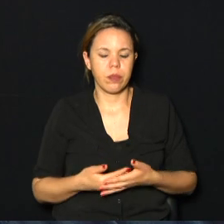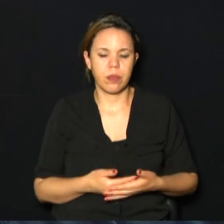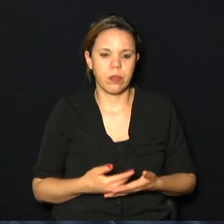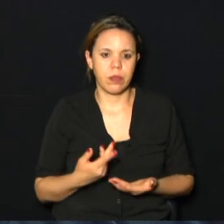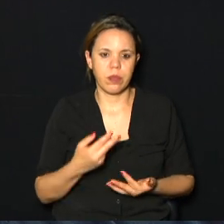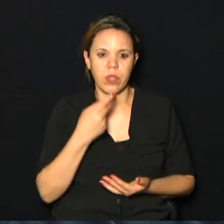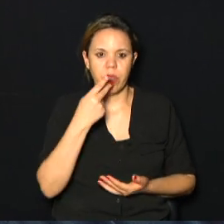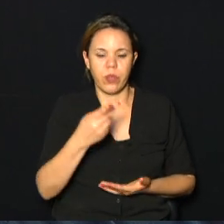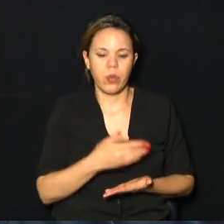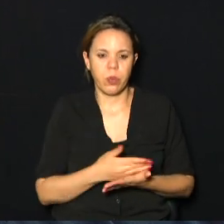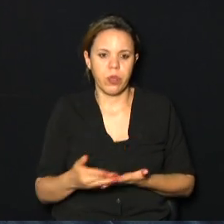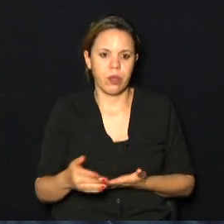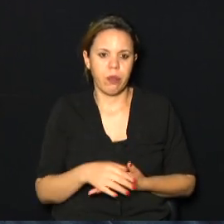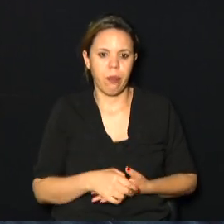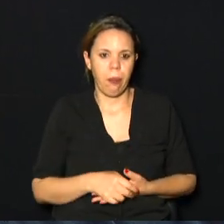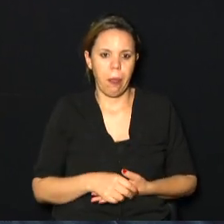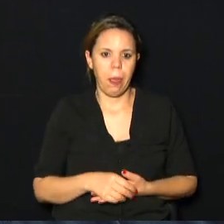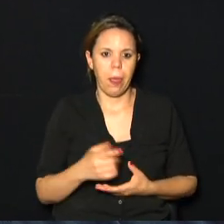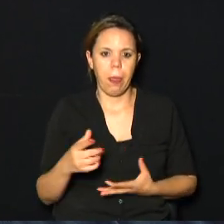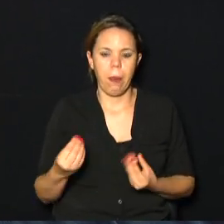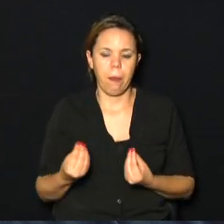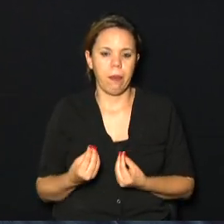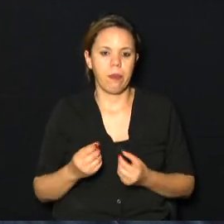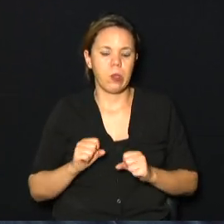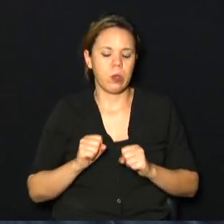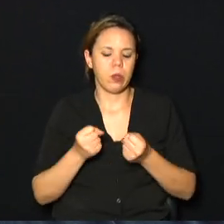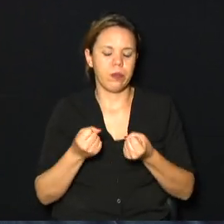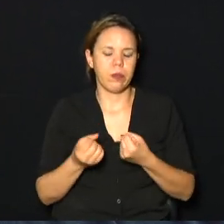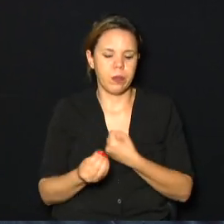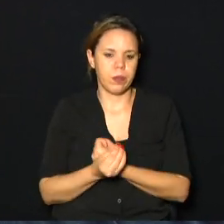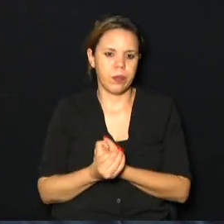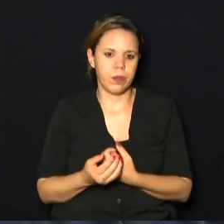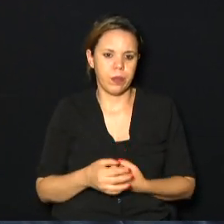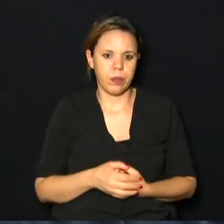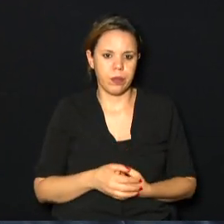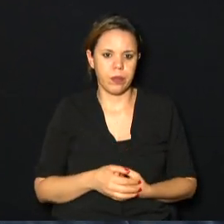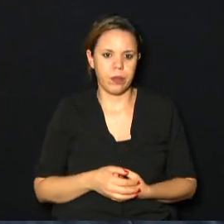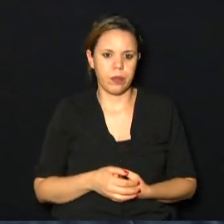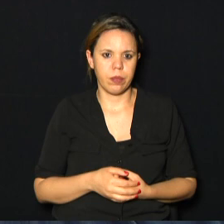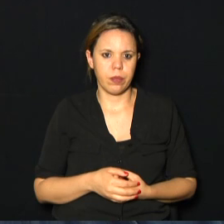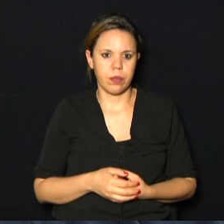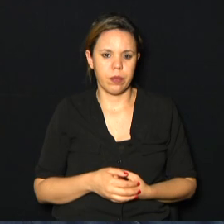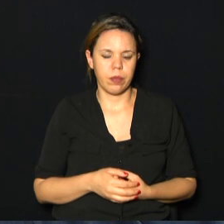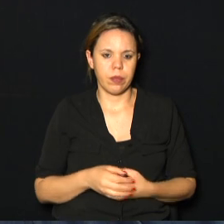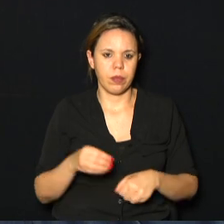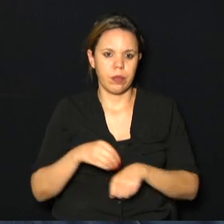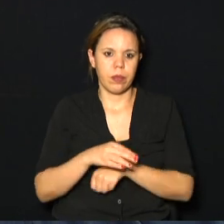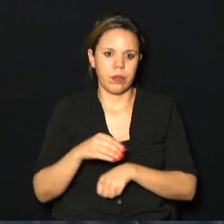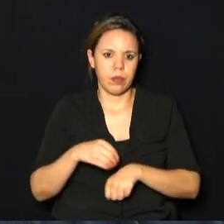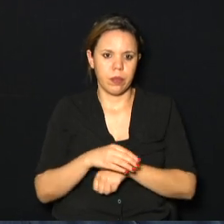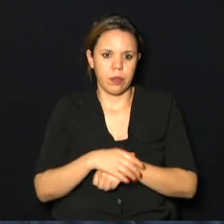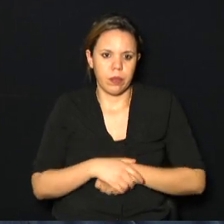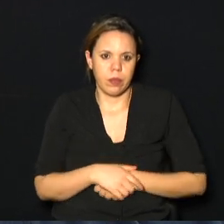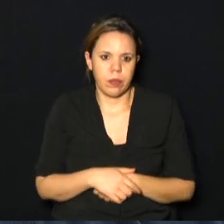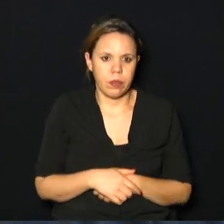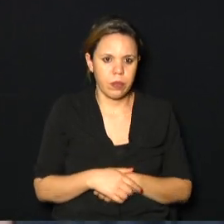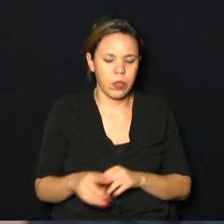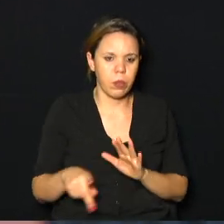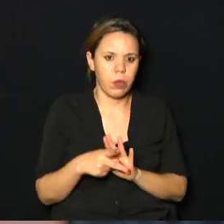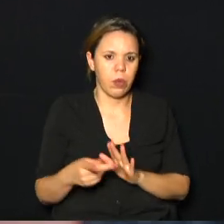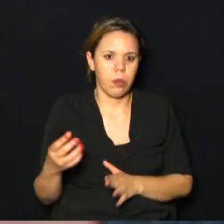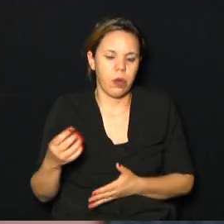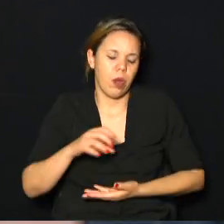eu disse lá no comecinho, que ele não tem muitas defesas, né? E parte é passado pela imunoglobulina do próprio